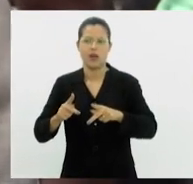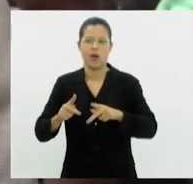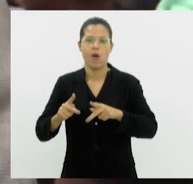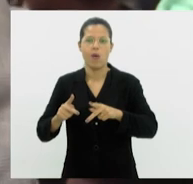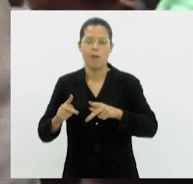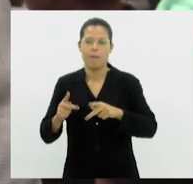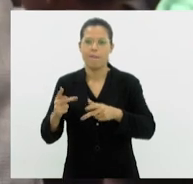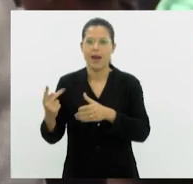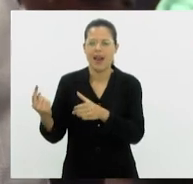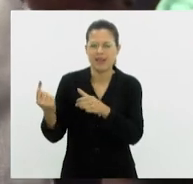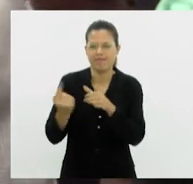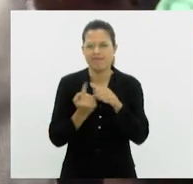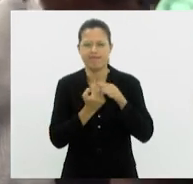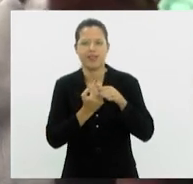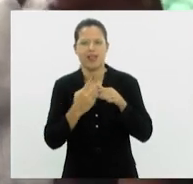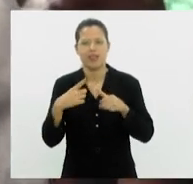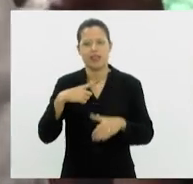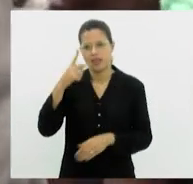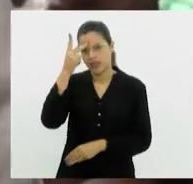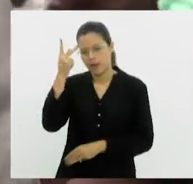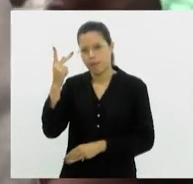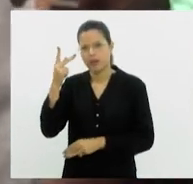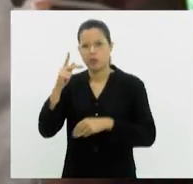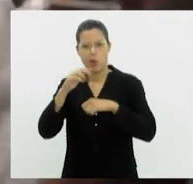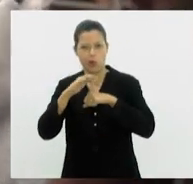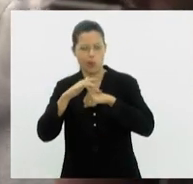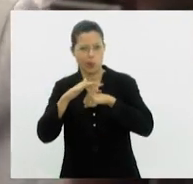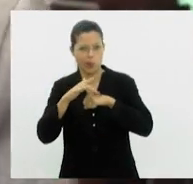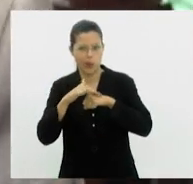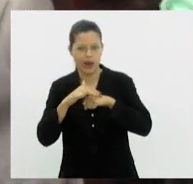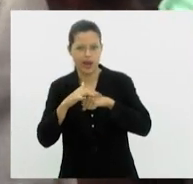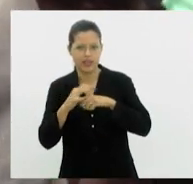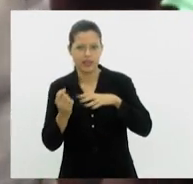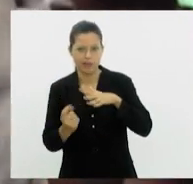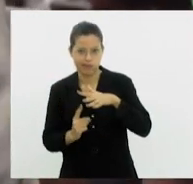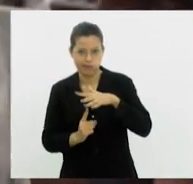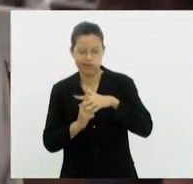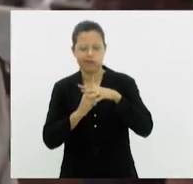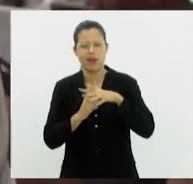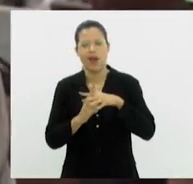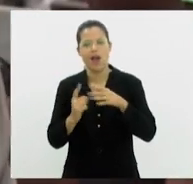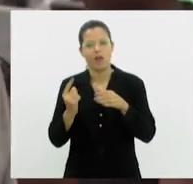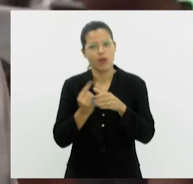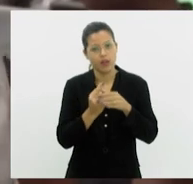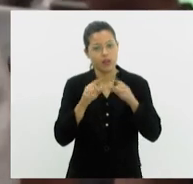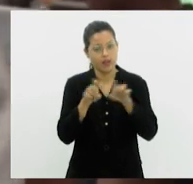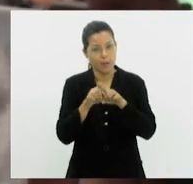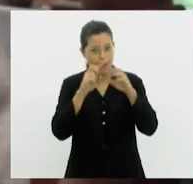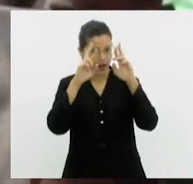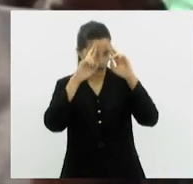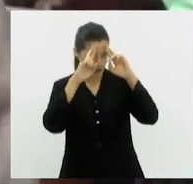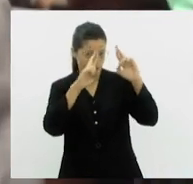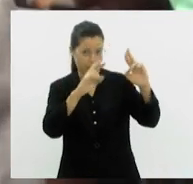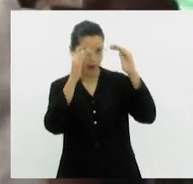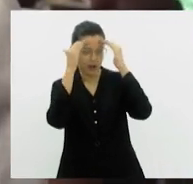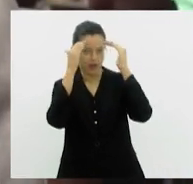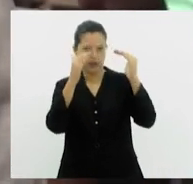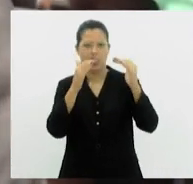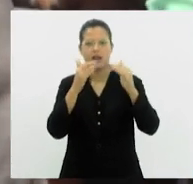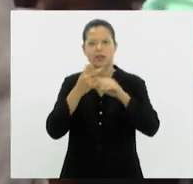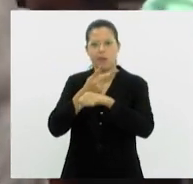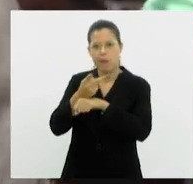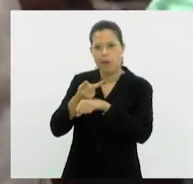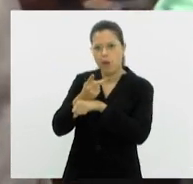abrigar, para ter essas pessoas acolhidas e respeitadas na busca de soluções,